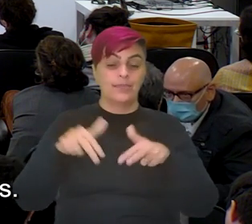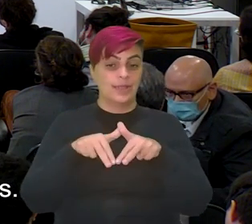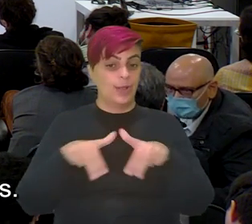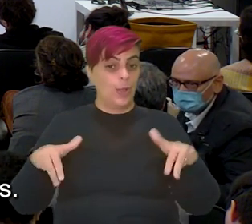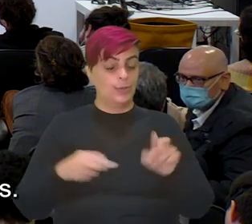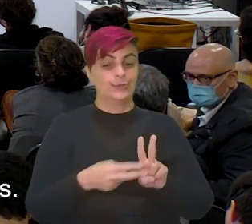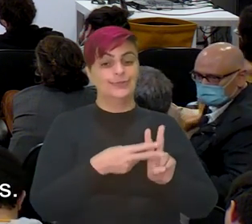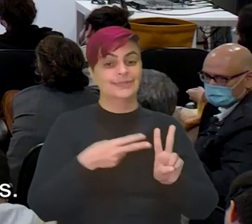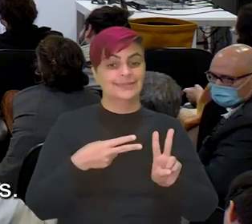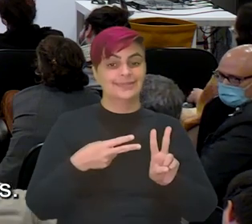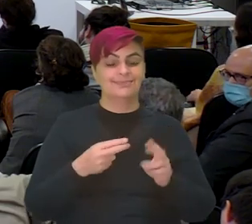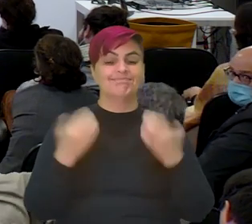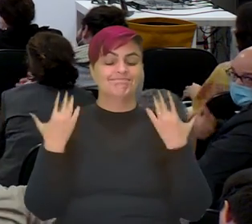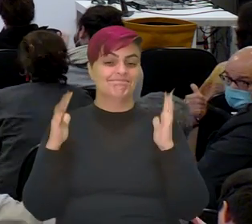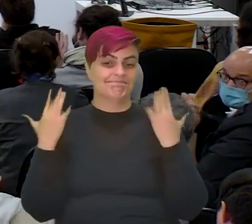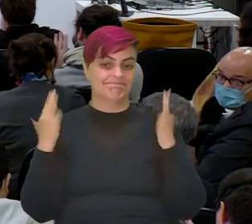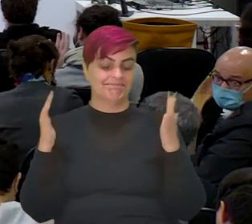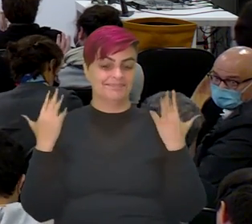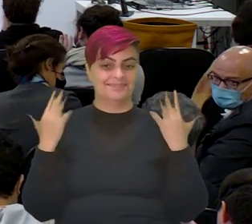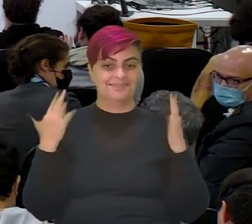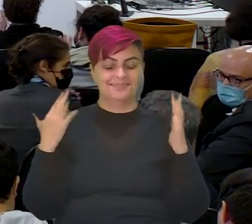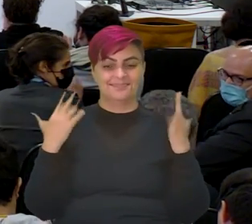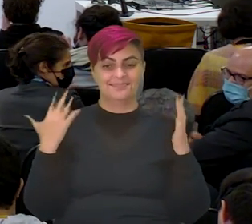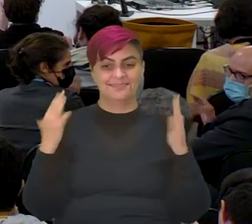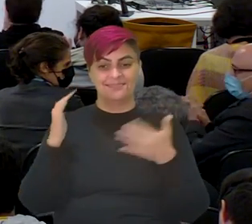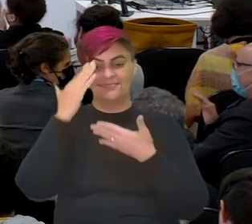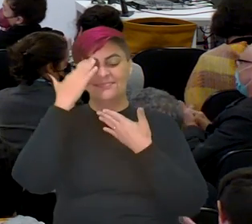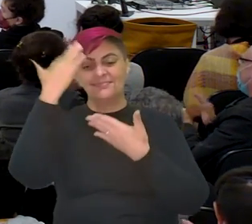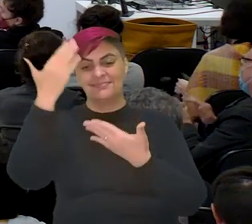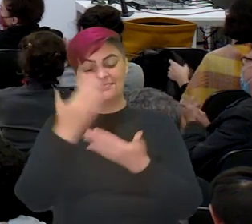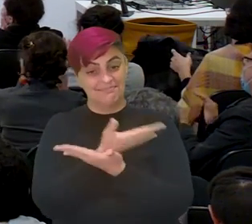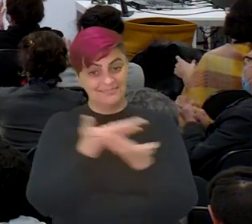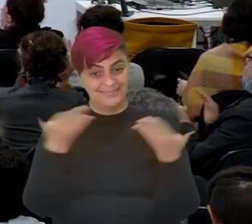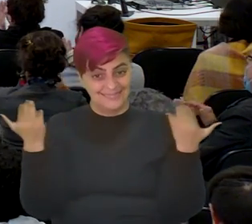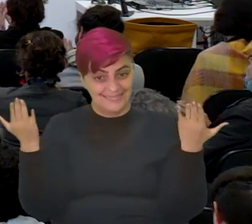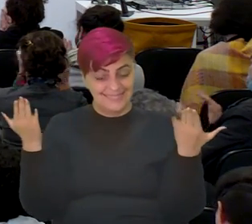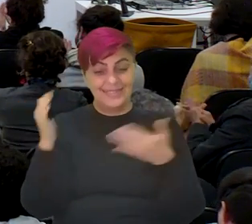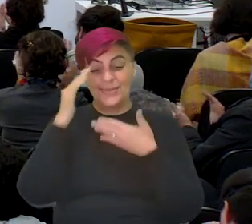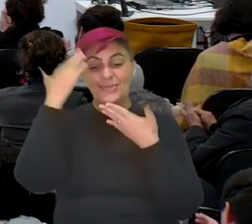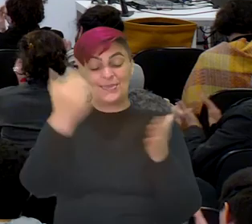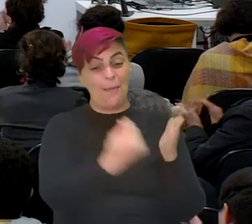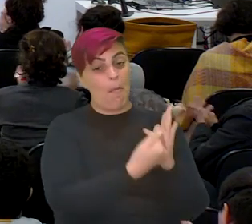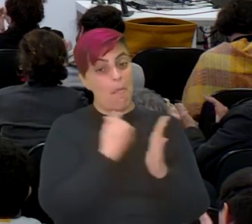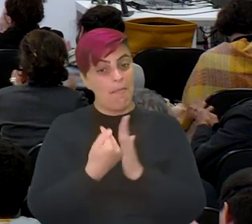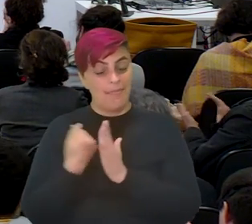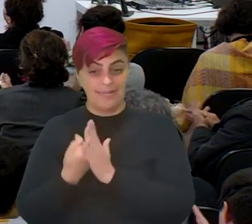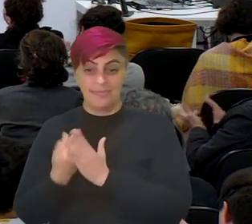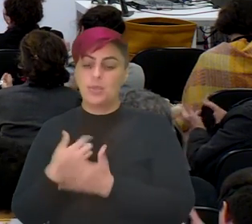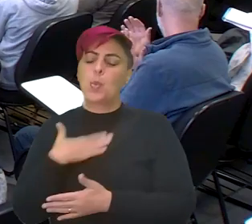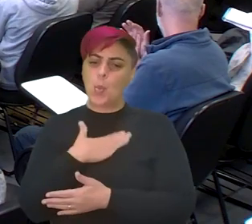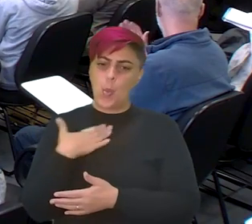sobre etnologia indígena. Espero vê-los. Maravilha. Muito obrigada a todos. Muito obrigada às